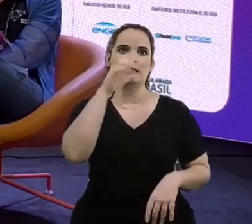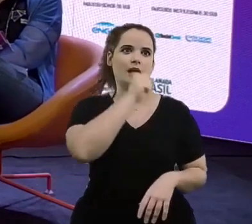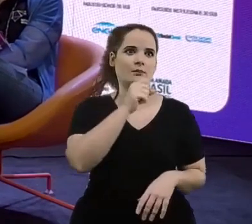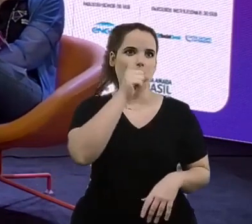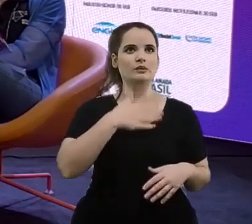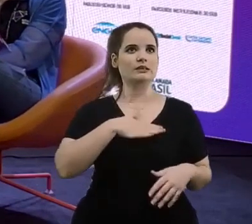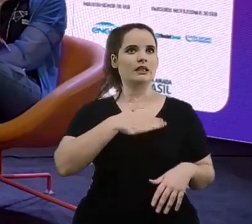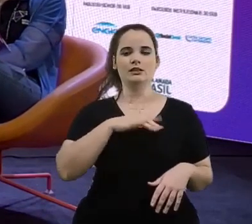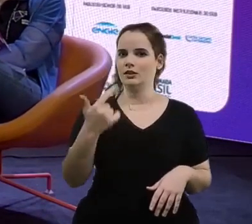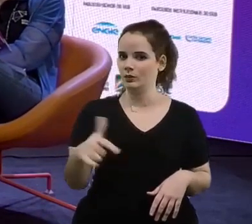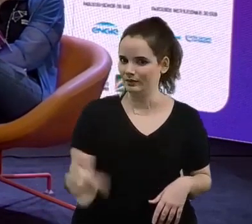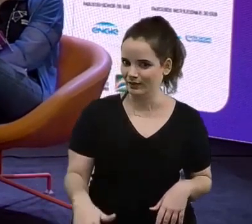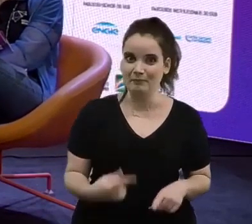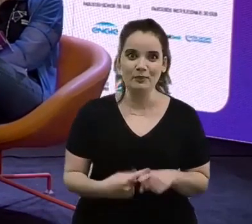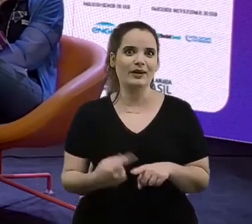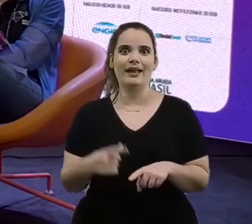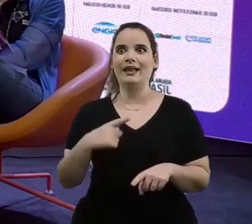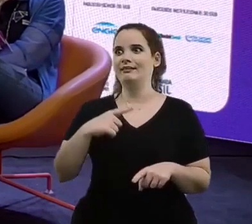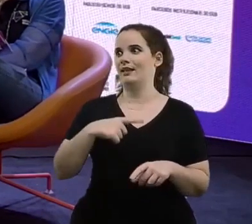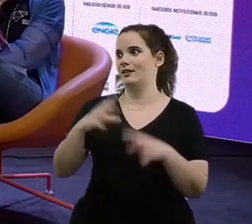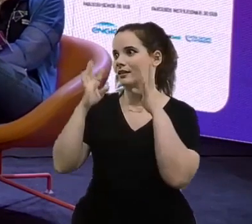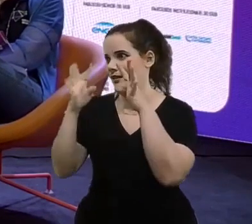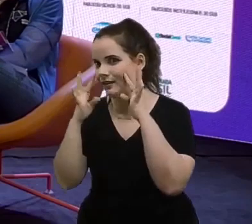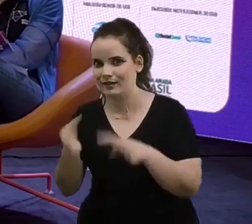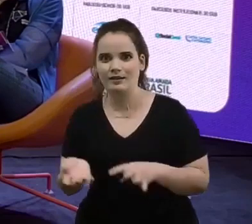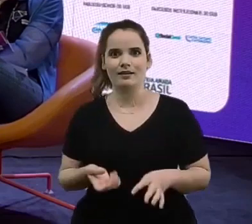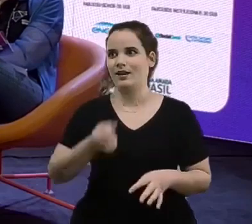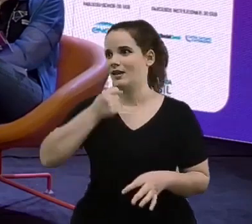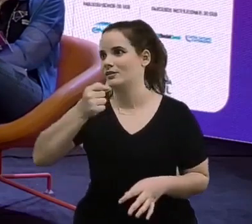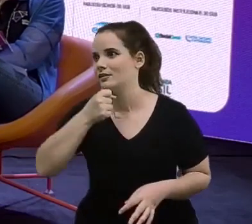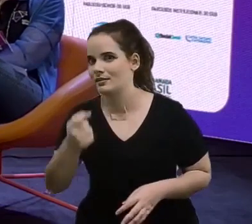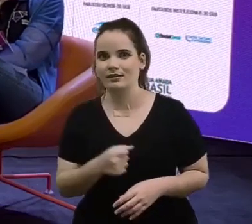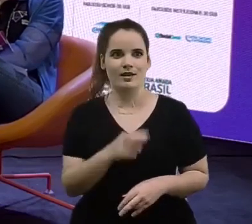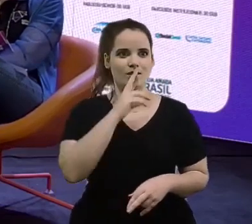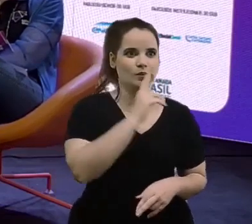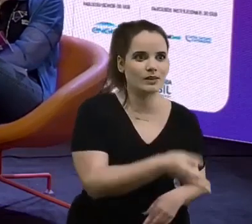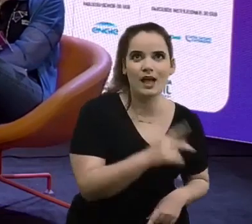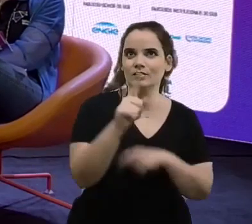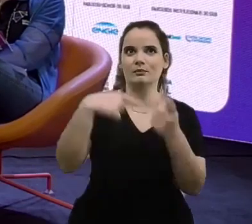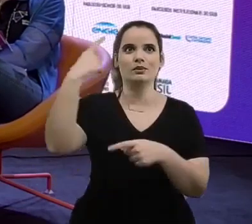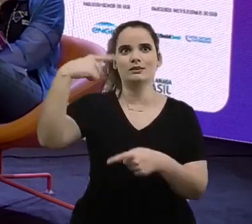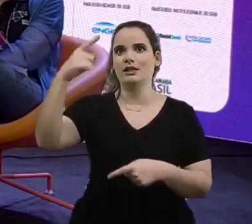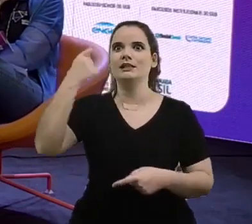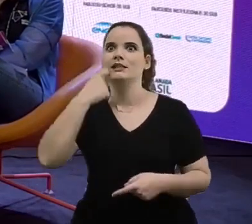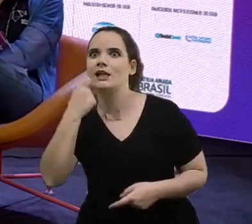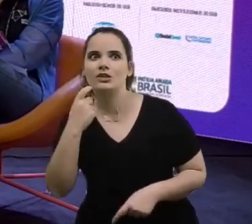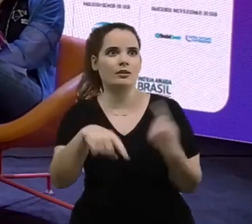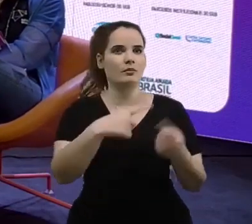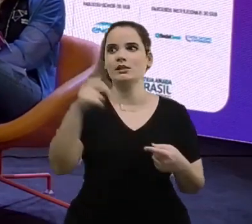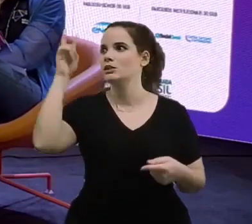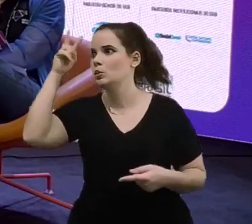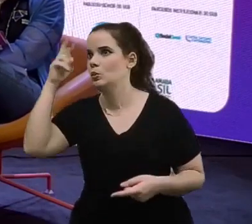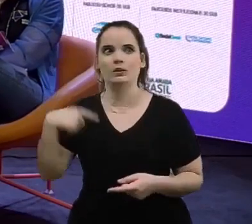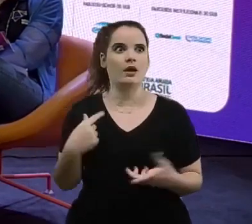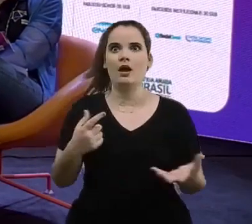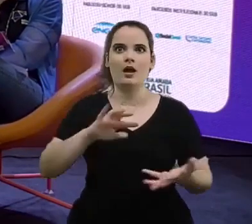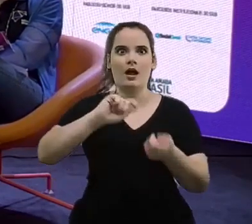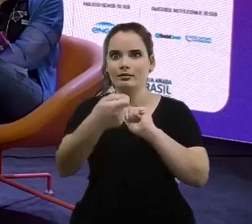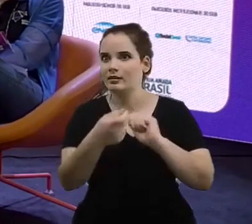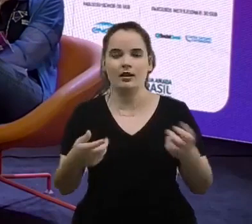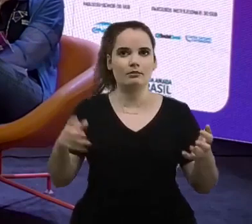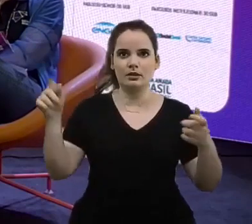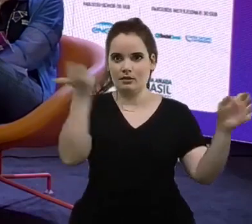aí bateu, porque era um processo de praticamente costura a informação, né, copia e cola daqui, leva para ali, divide